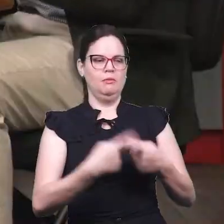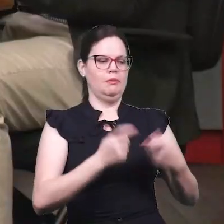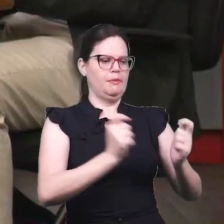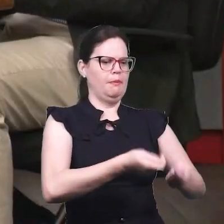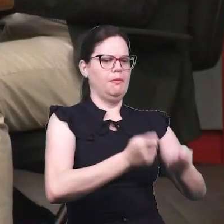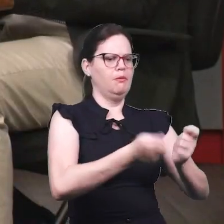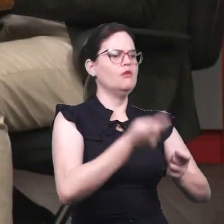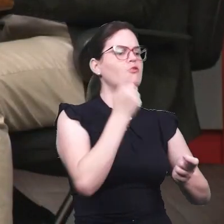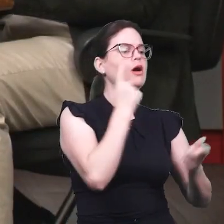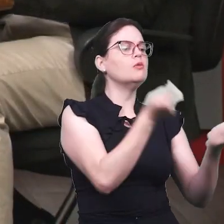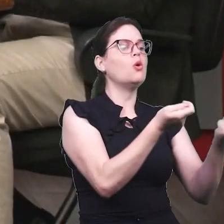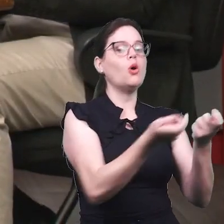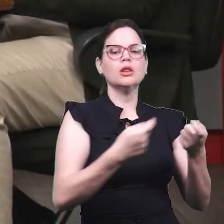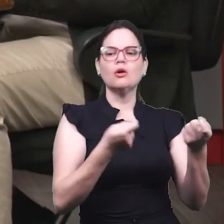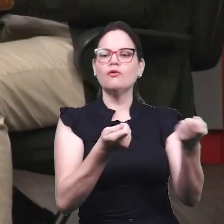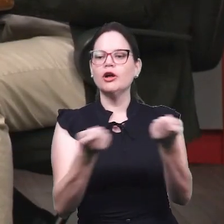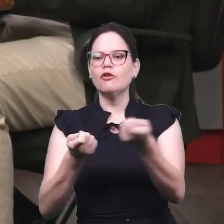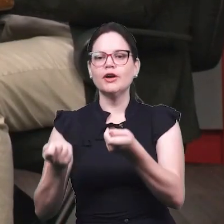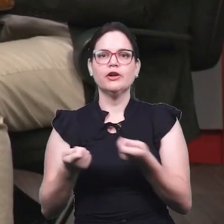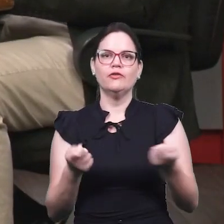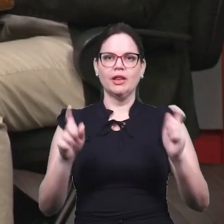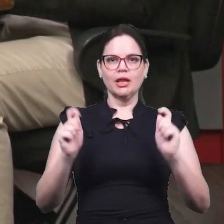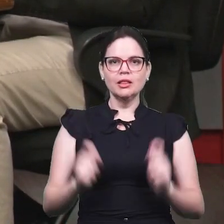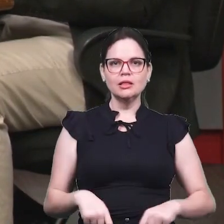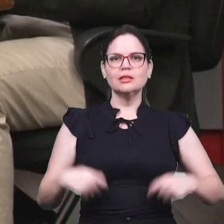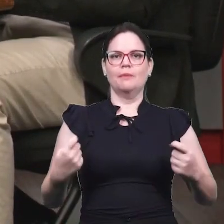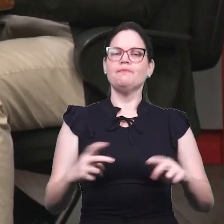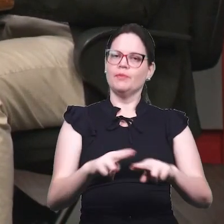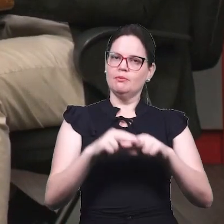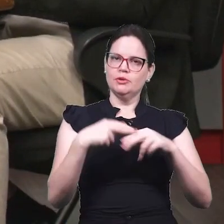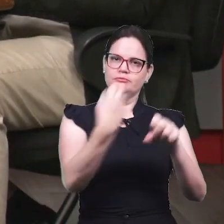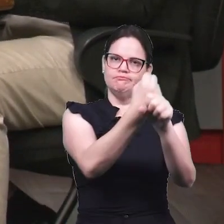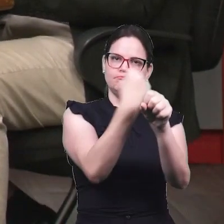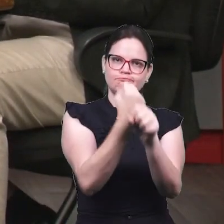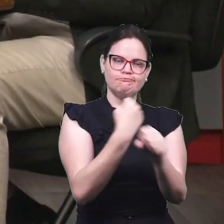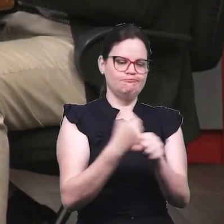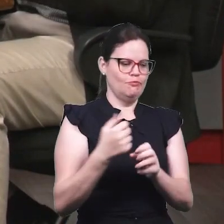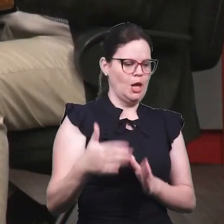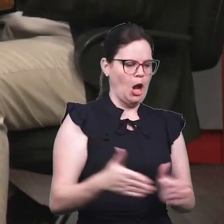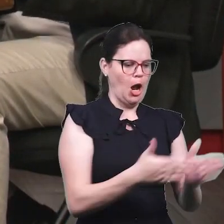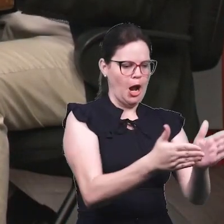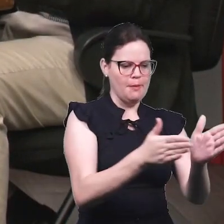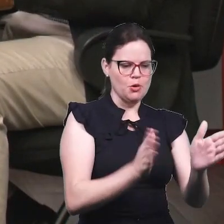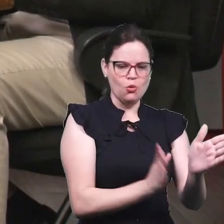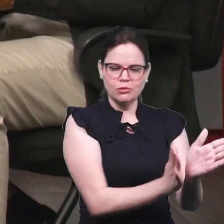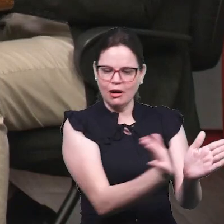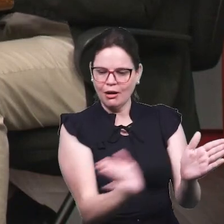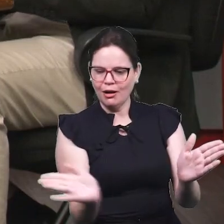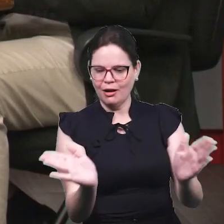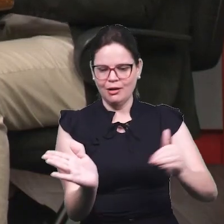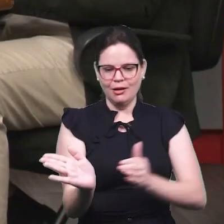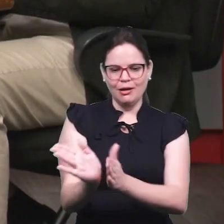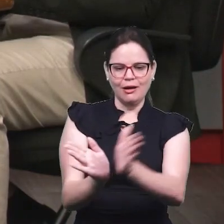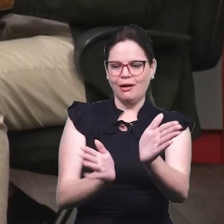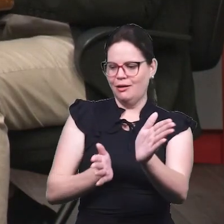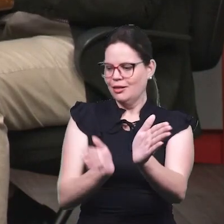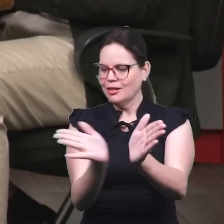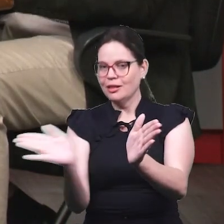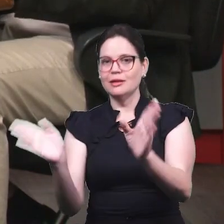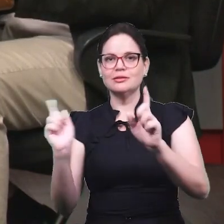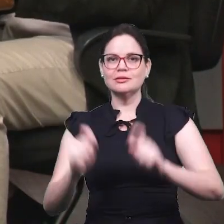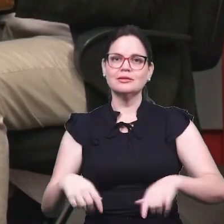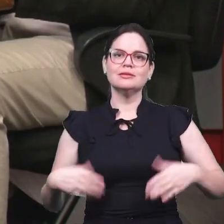sistema de governo. Exatamente. Através dos governadores das províncias. Não é? Exatamente. Eram instituídos, homens instituídos para